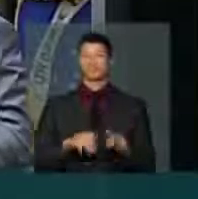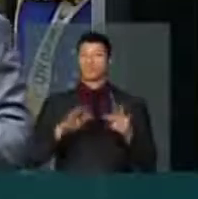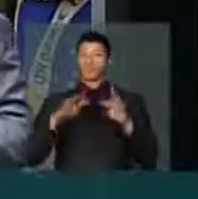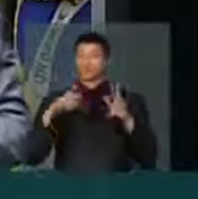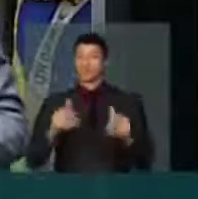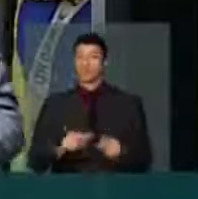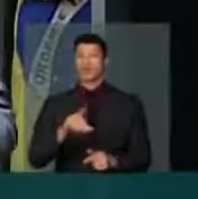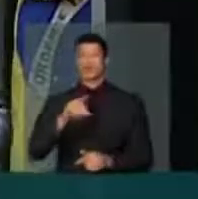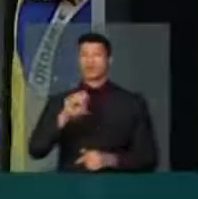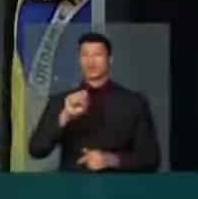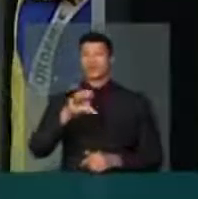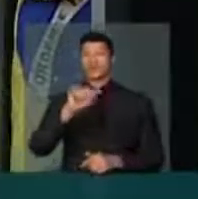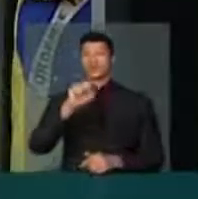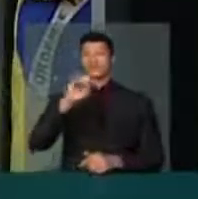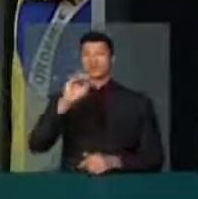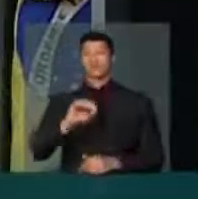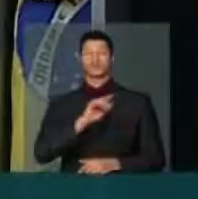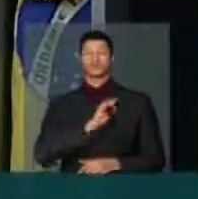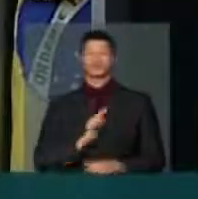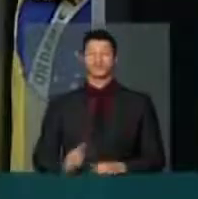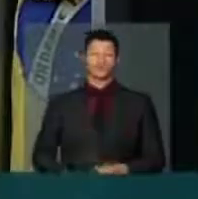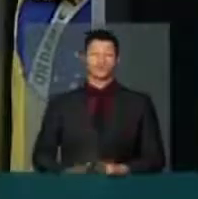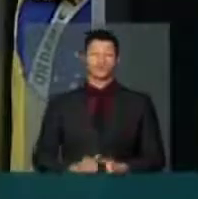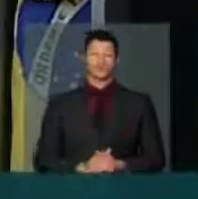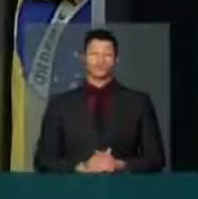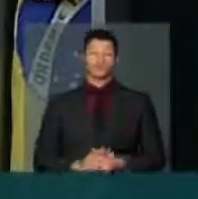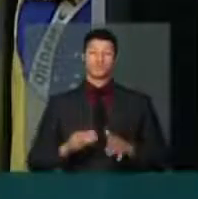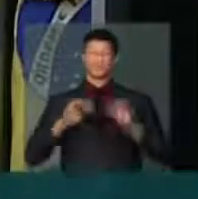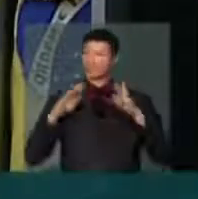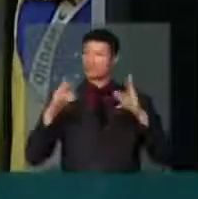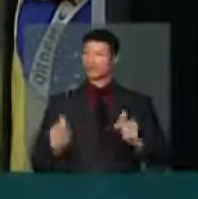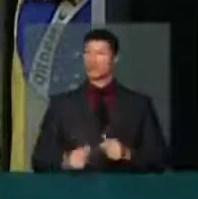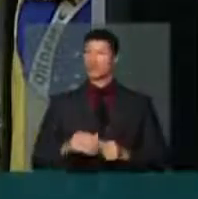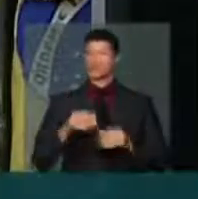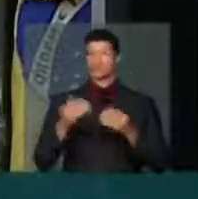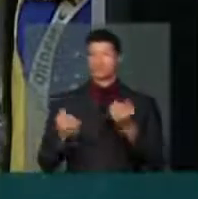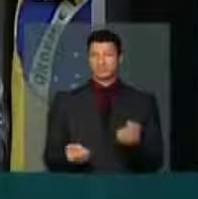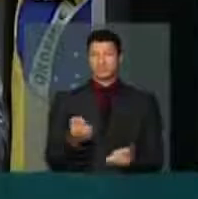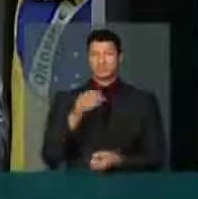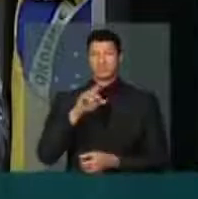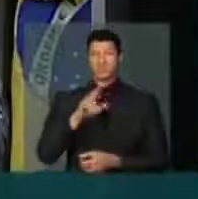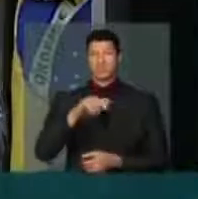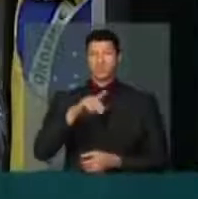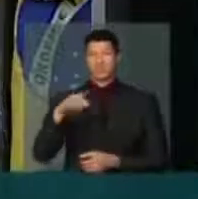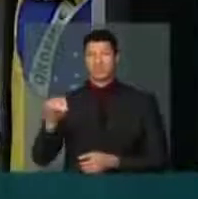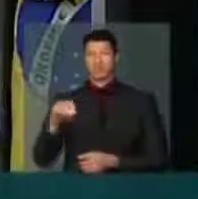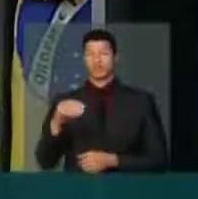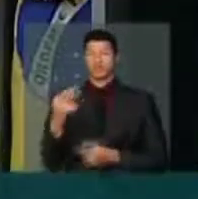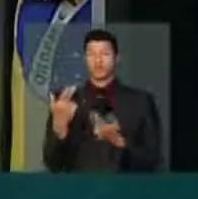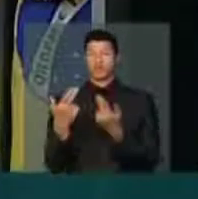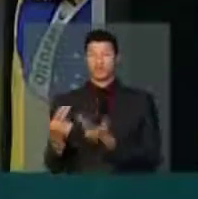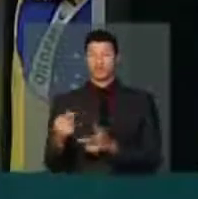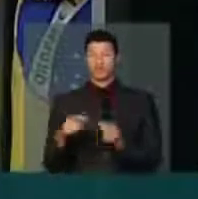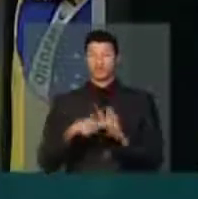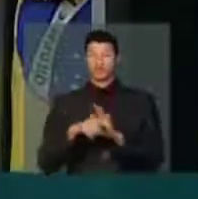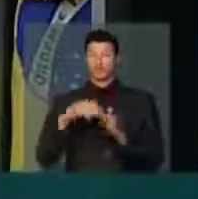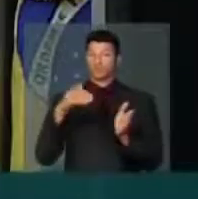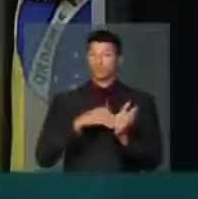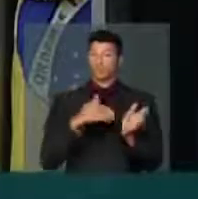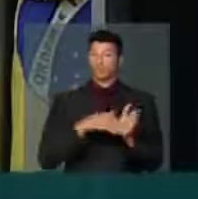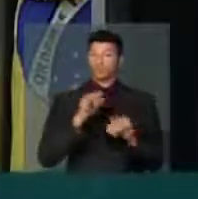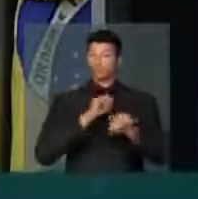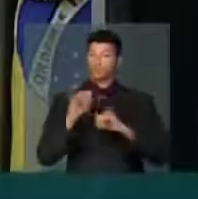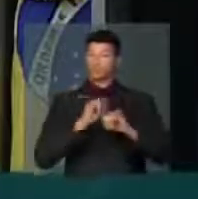total descaso do governo. Do total de despesas da União, segundo últimos